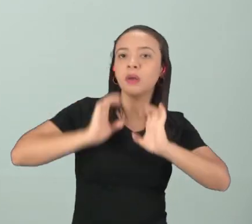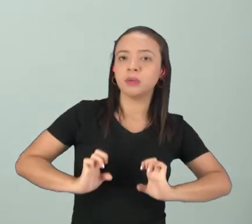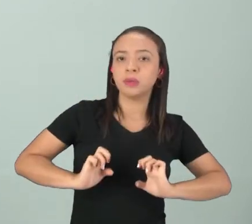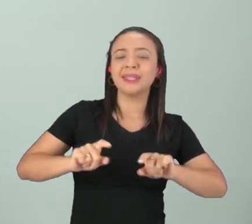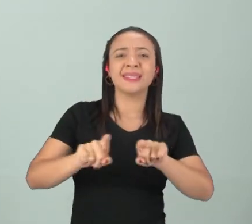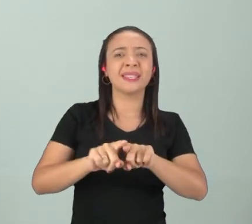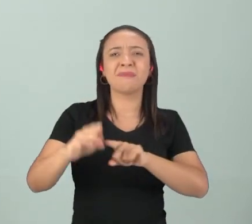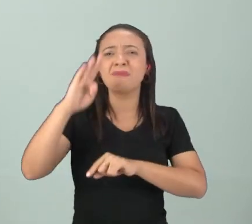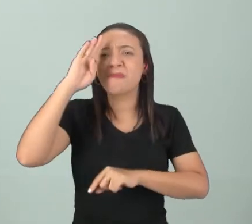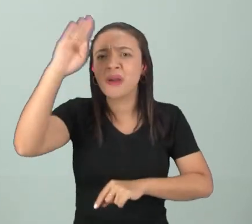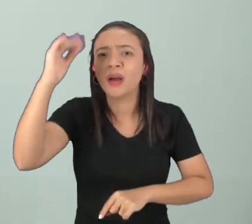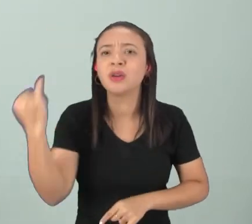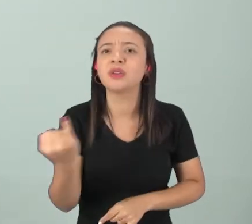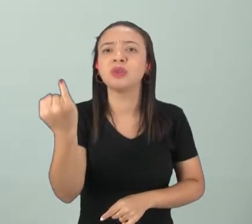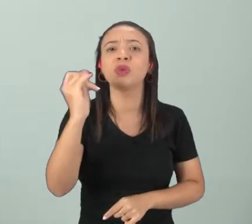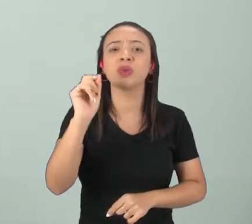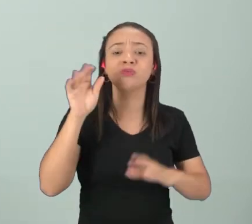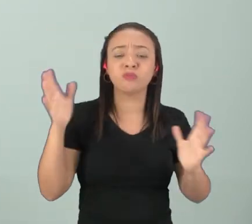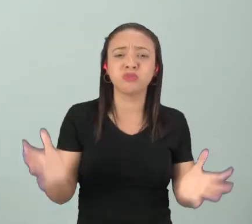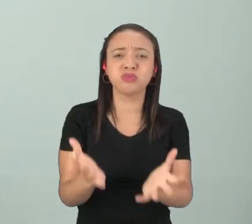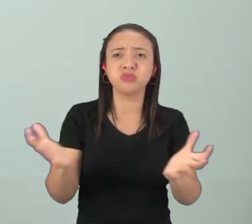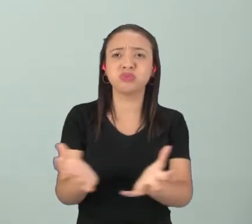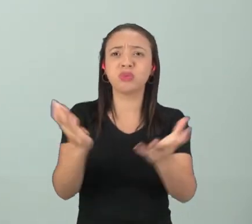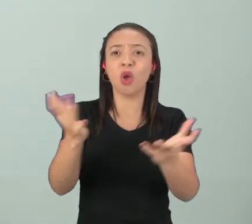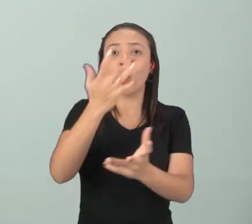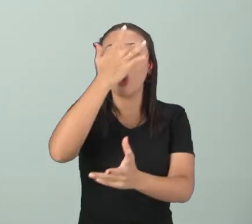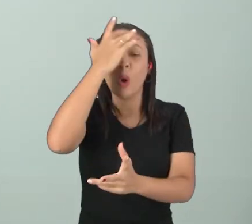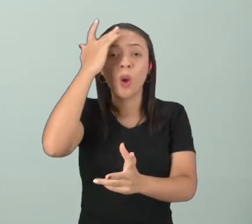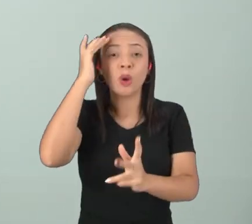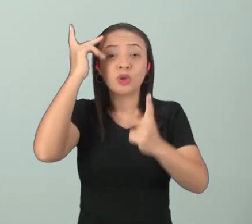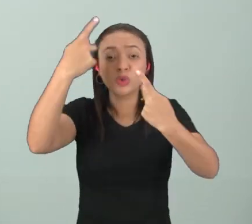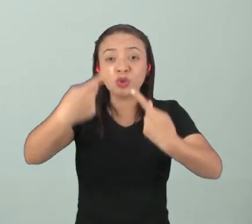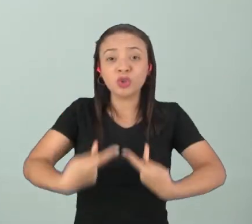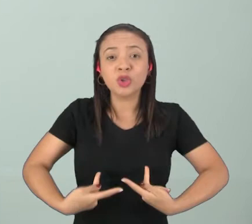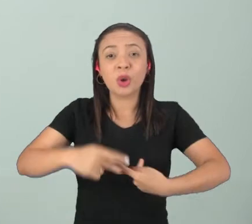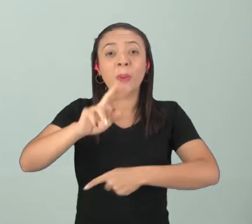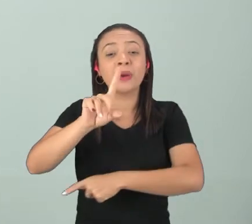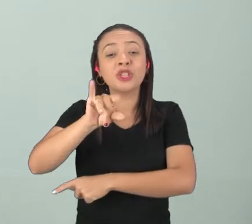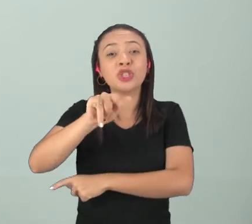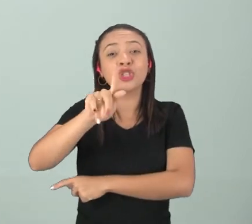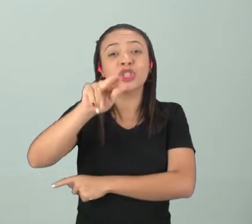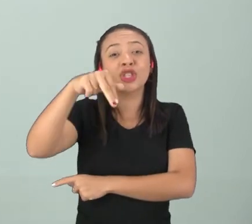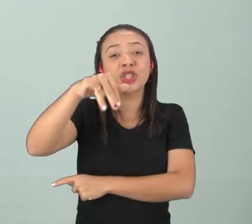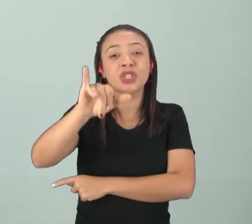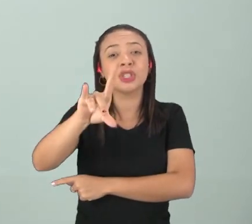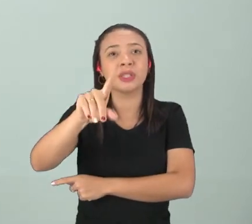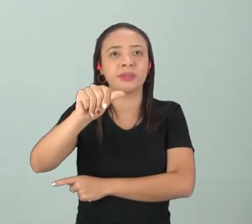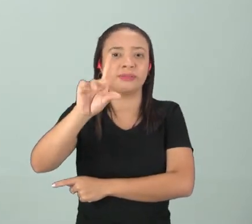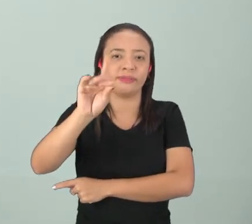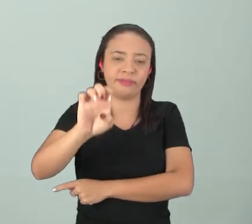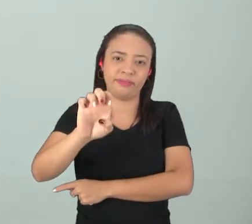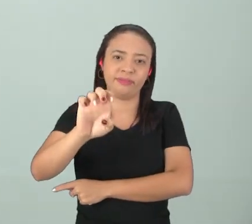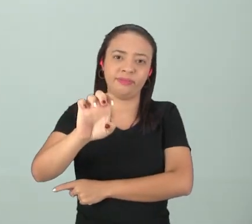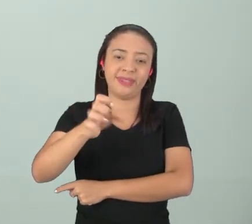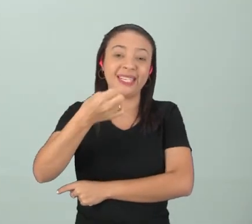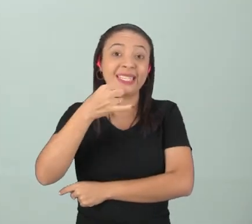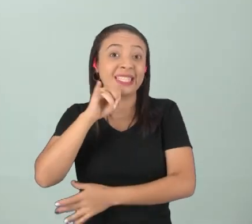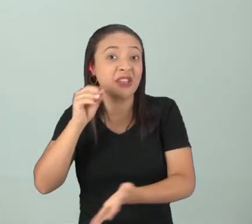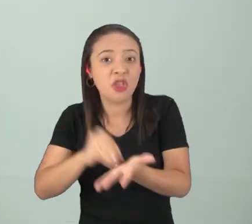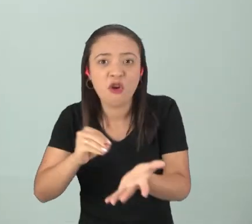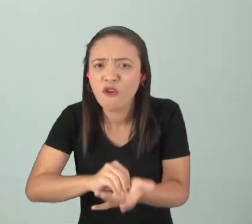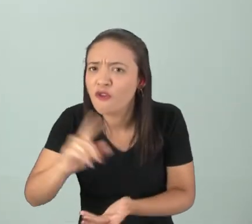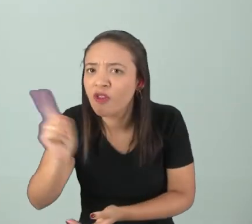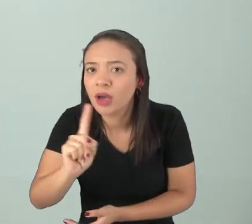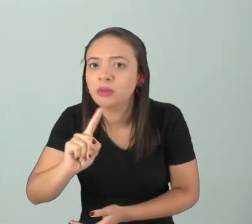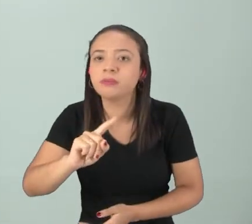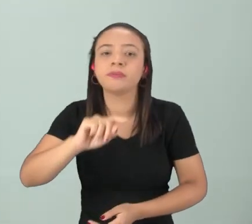e um principal fator de promoção da dignidade humana. Quem não faz isso, olha, não merece o status de